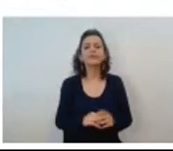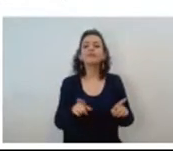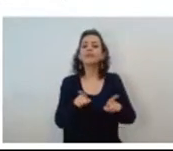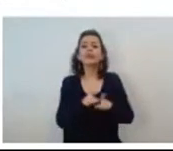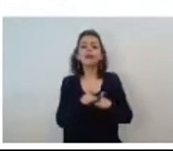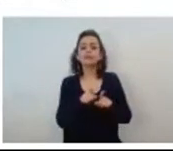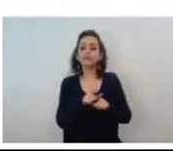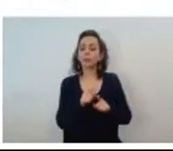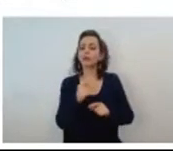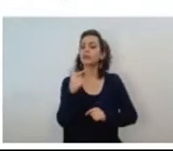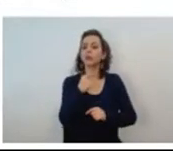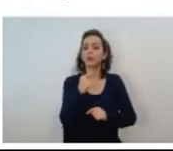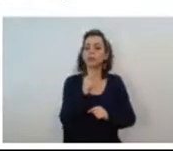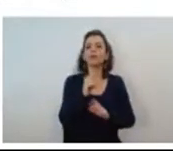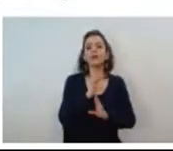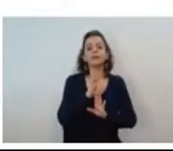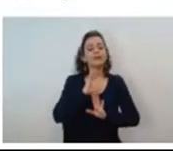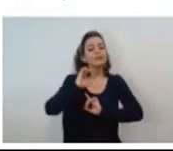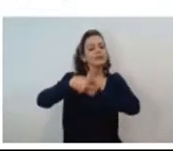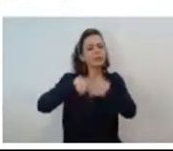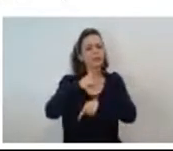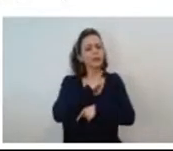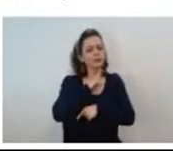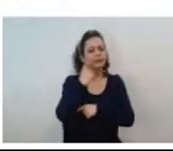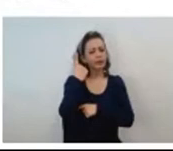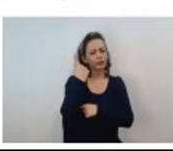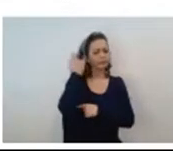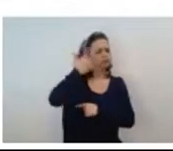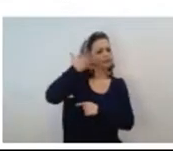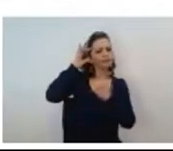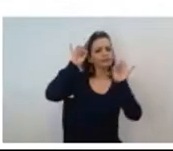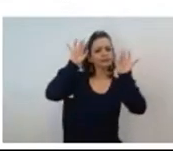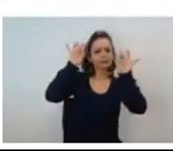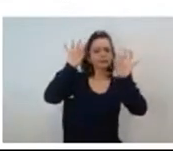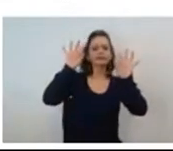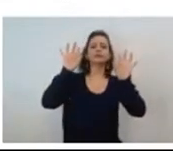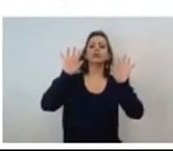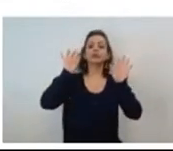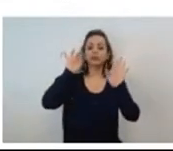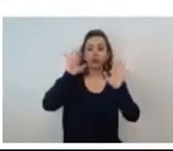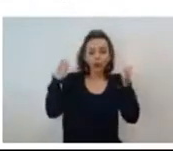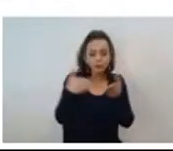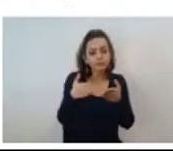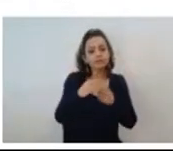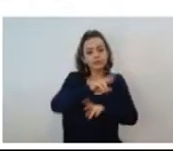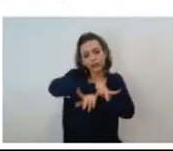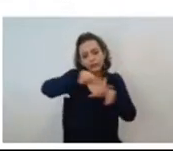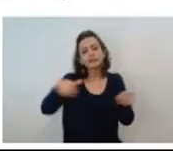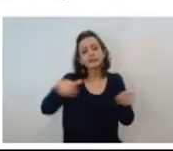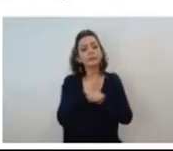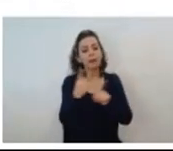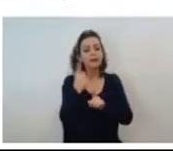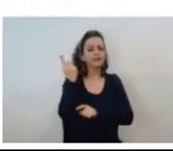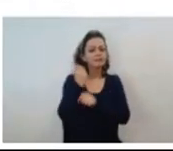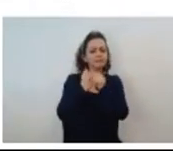painel para falar que diversidade mas acho que é importante 2 2011 foi um ano muito importante para nós no fortalecimento de governança e do processo